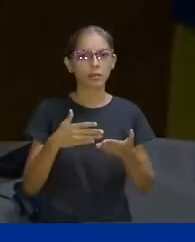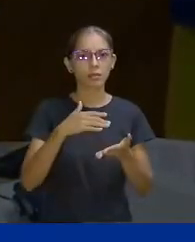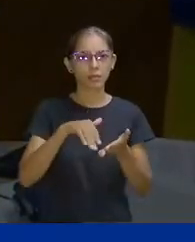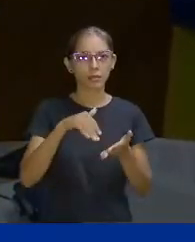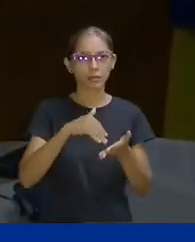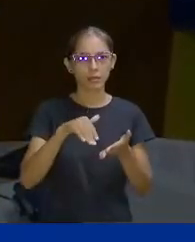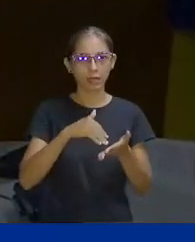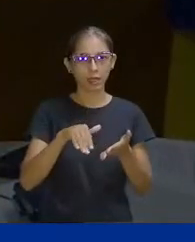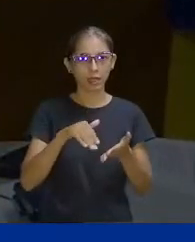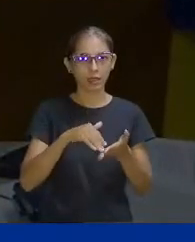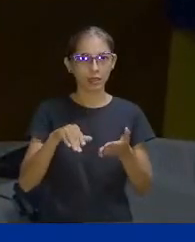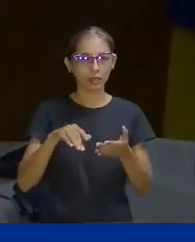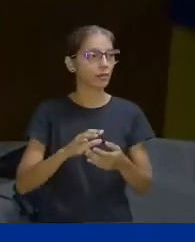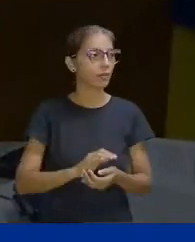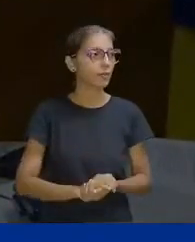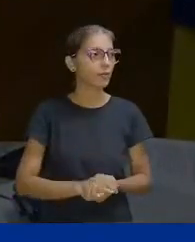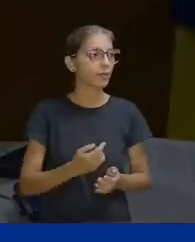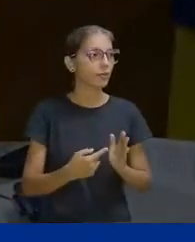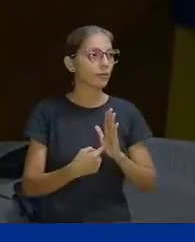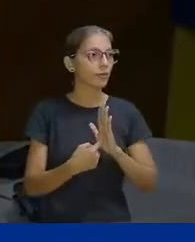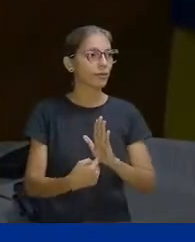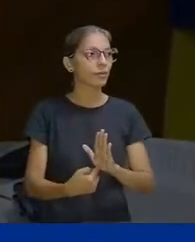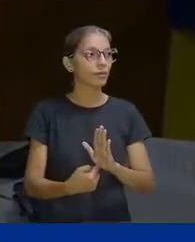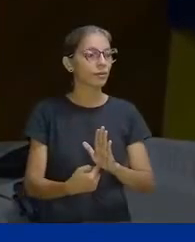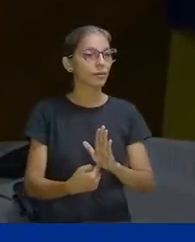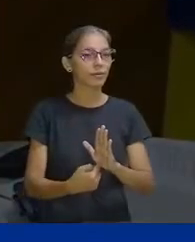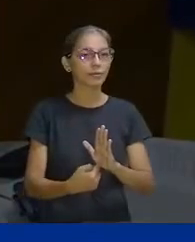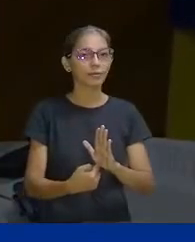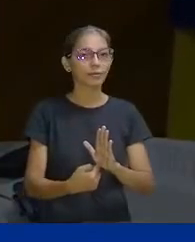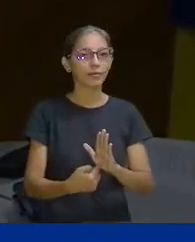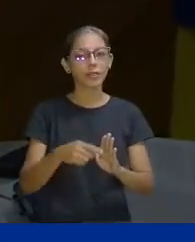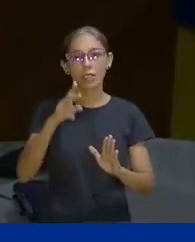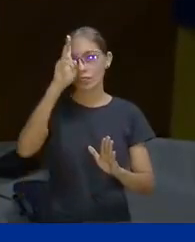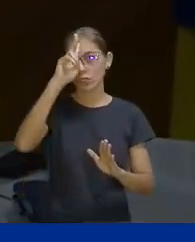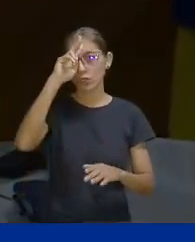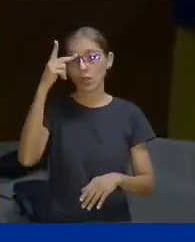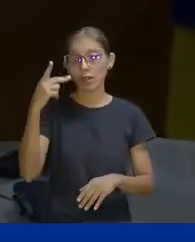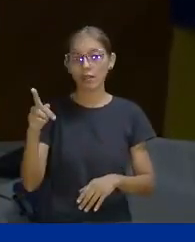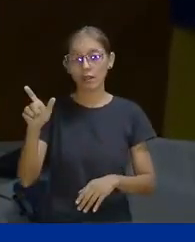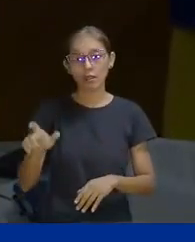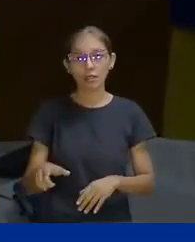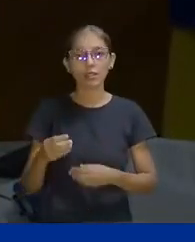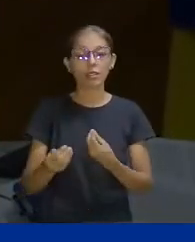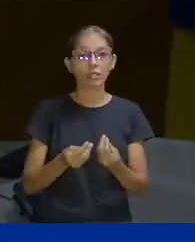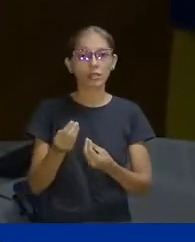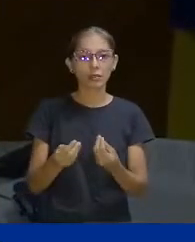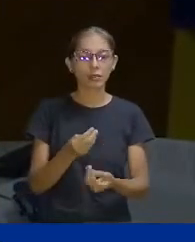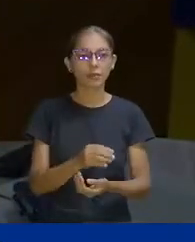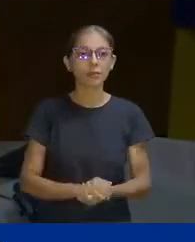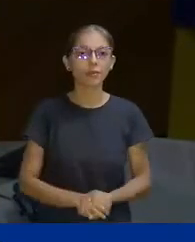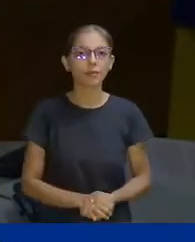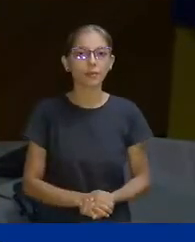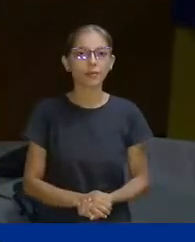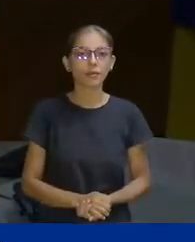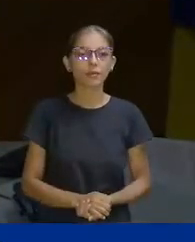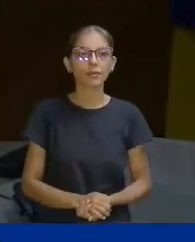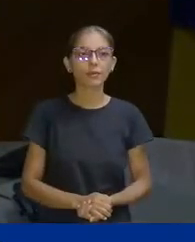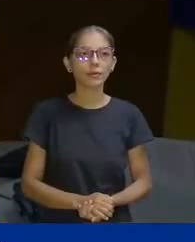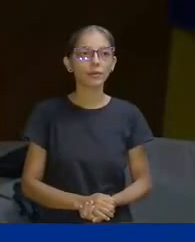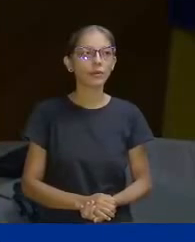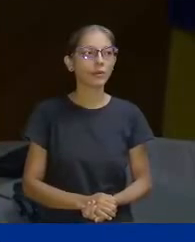Cleme Bandeira, para apresentar um breve histórico da carreira da querida atleta Hanna Brito.